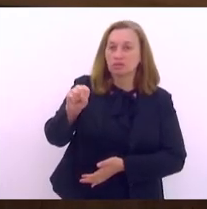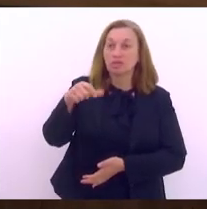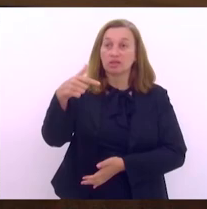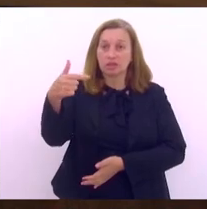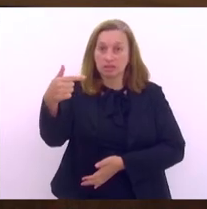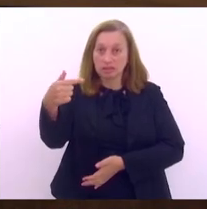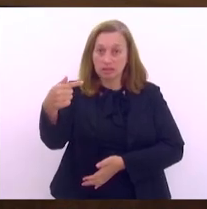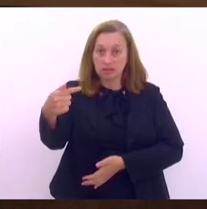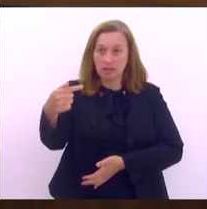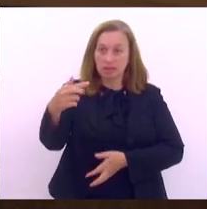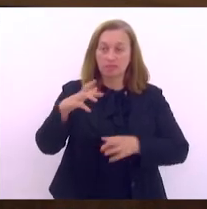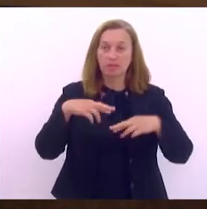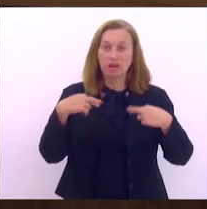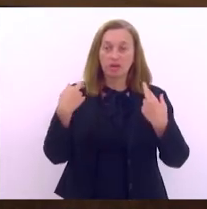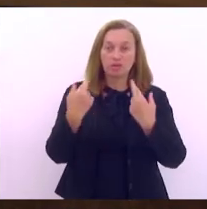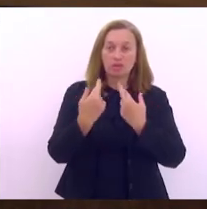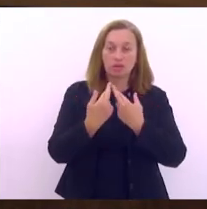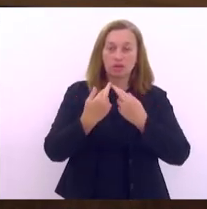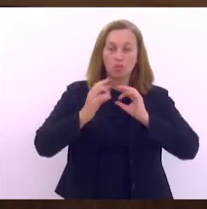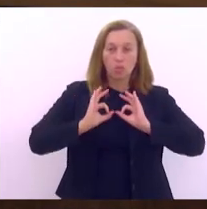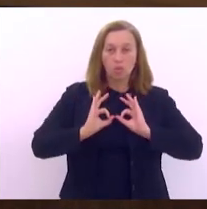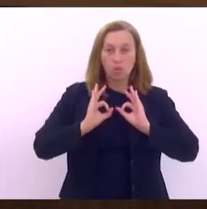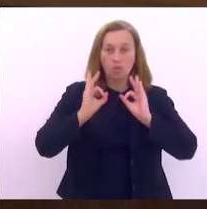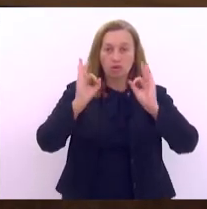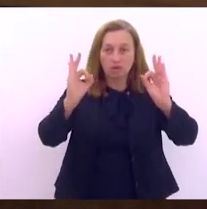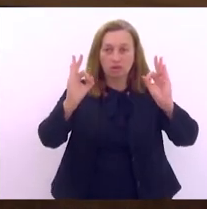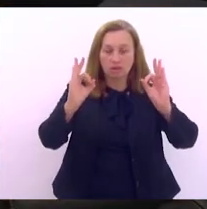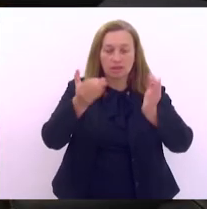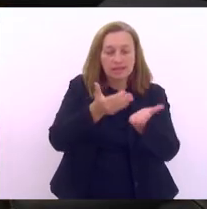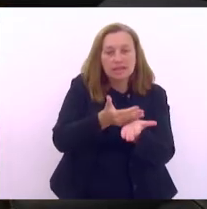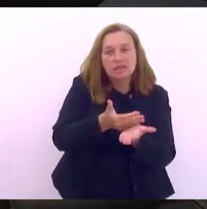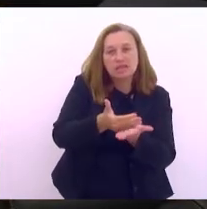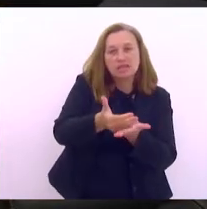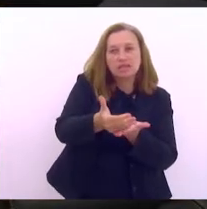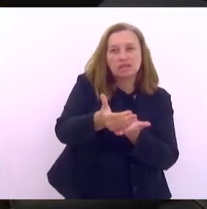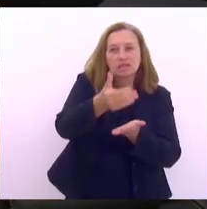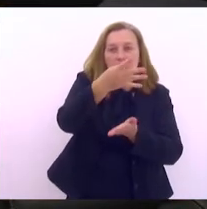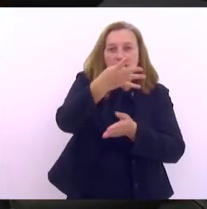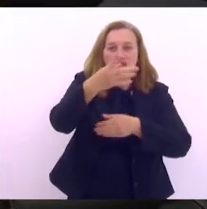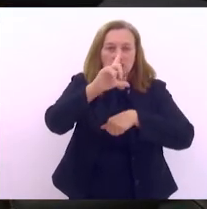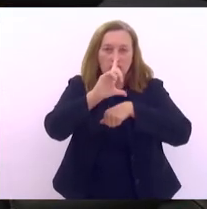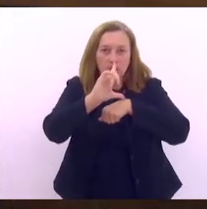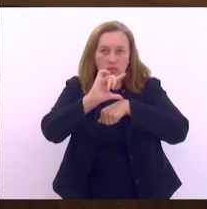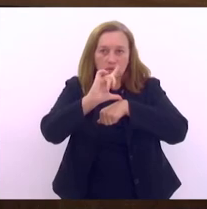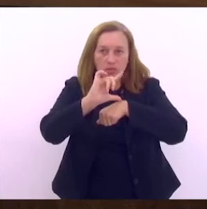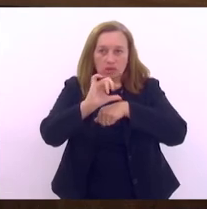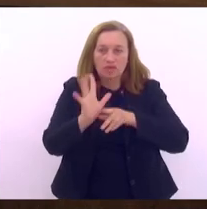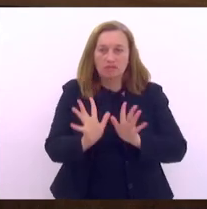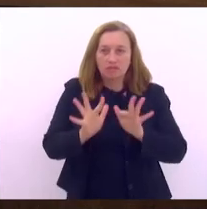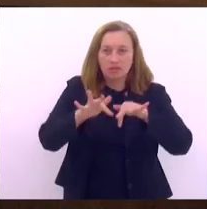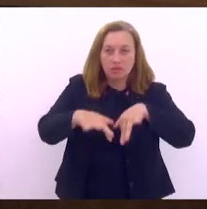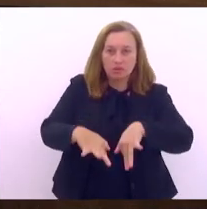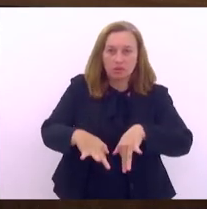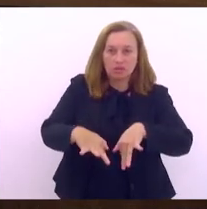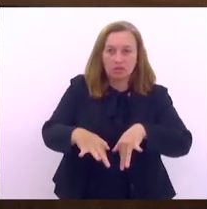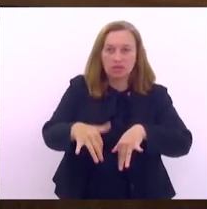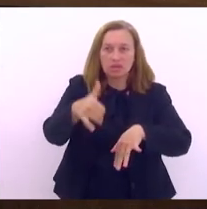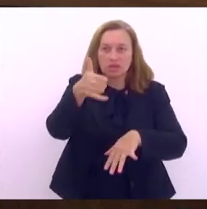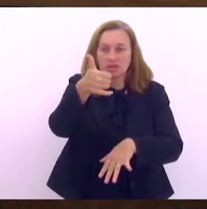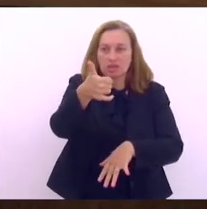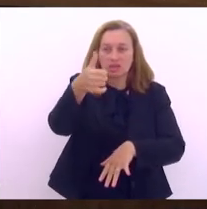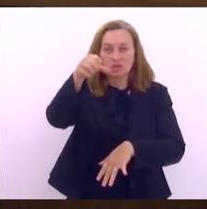87ª sessão ordinária, que, iniciada às 14 horas, encerrou-se